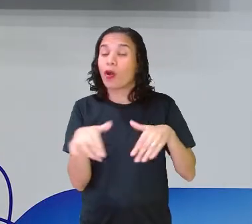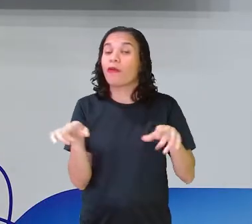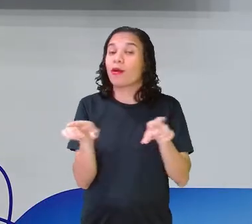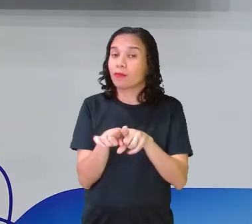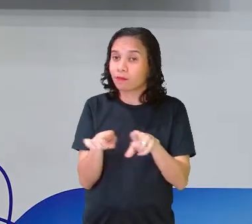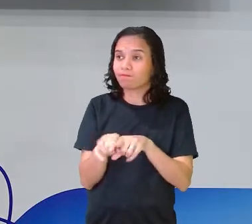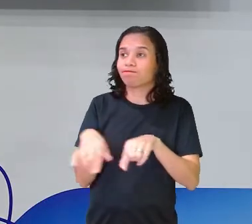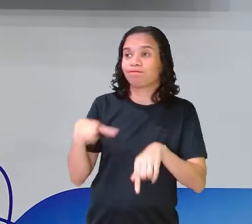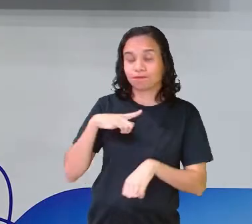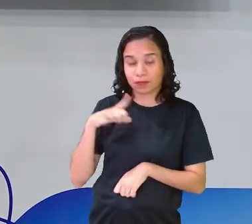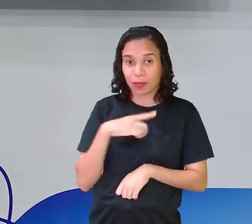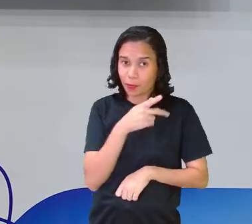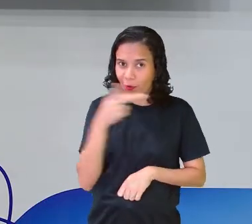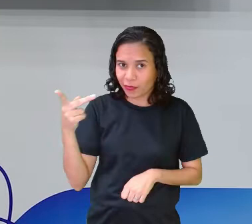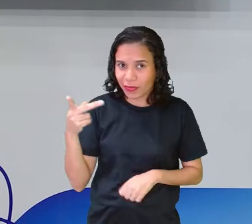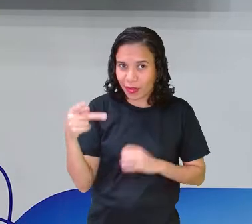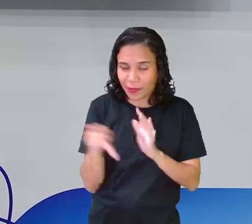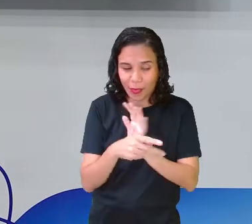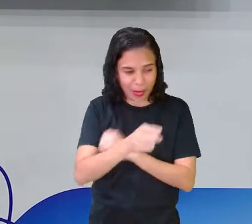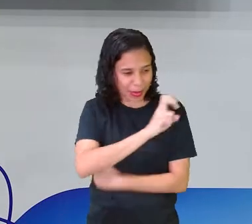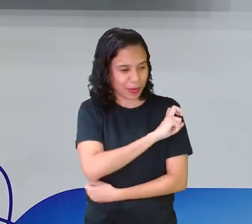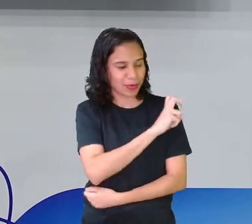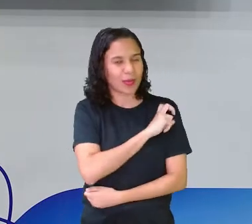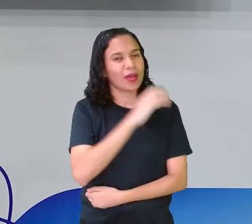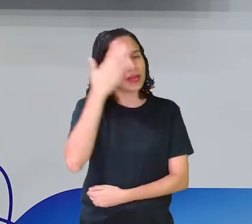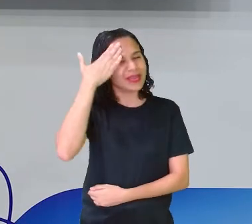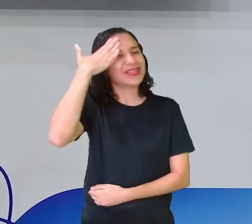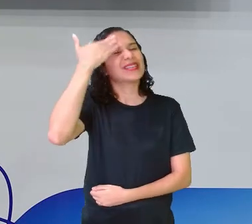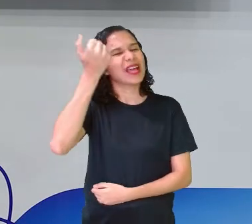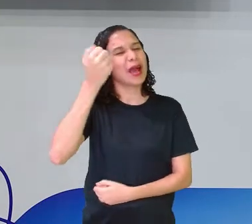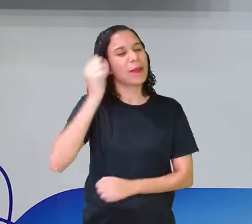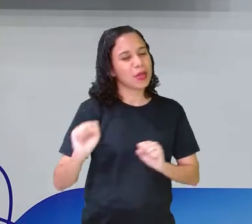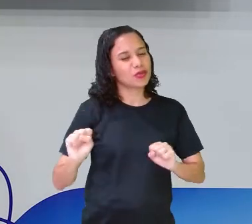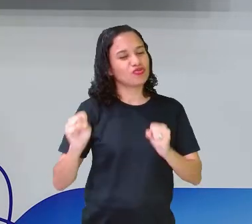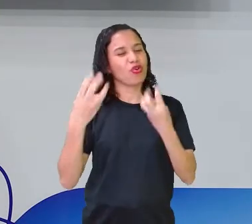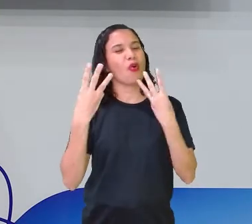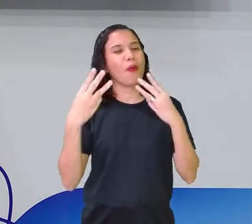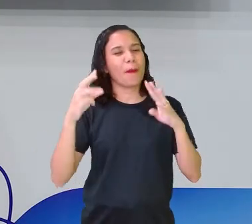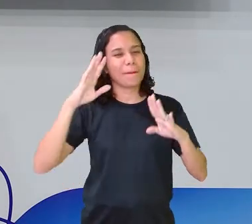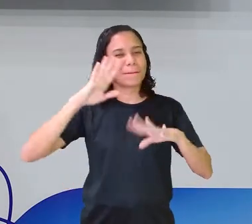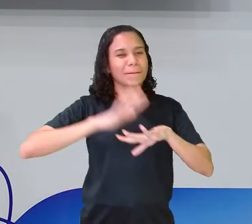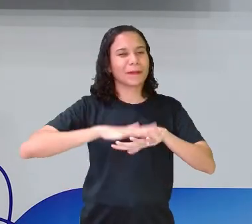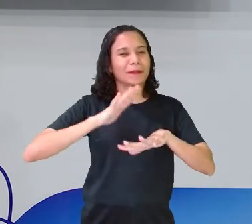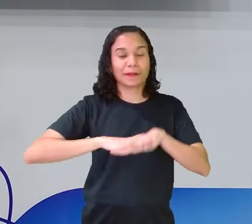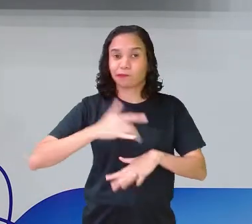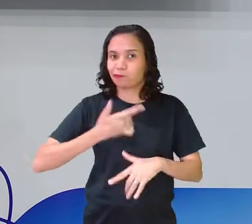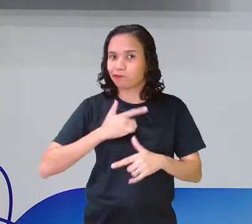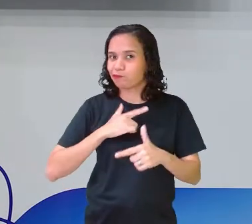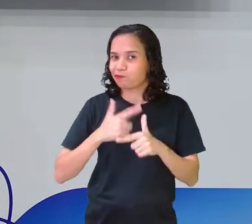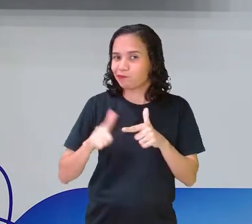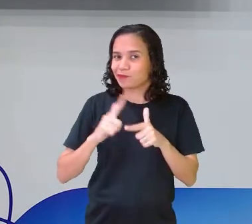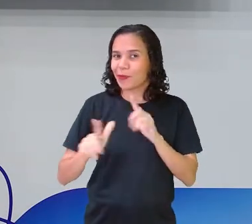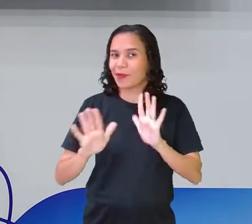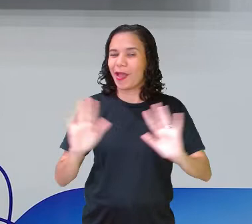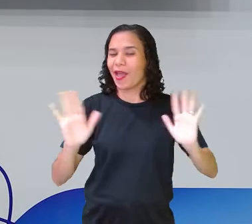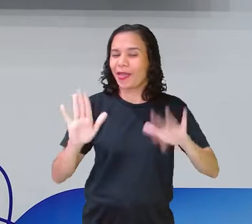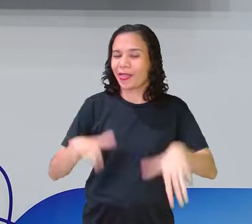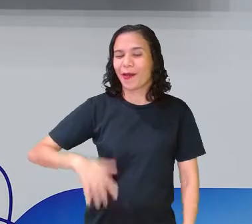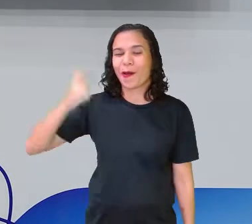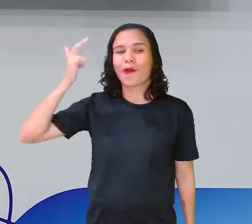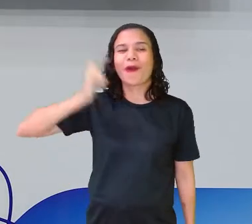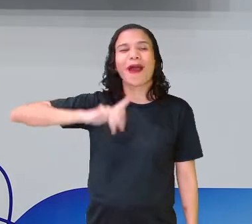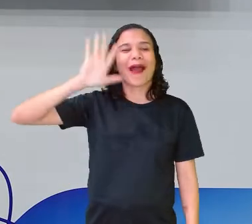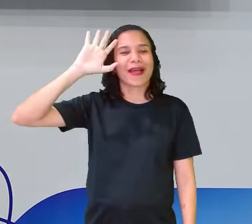também. Mas você do 5º ano, claro, dá show em matemática e não vai ter problema algum